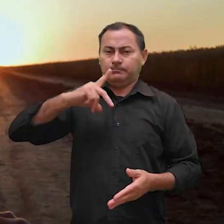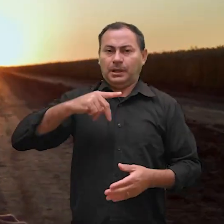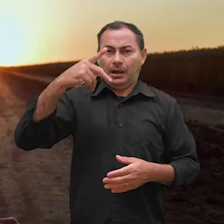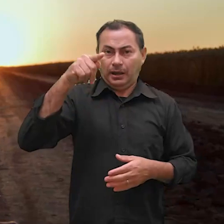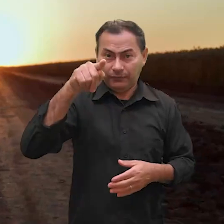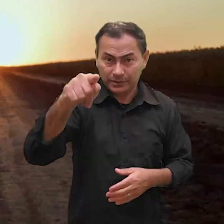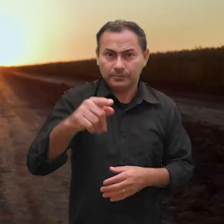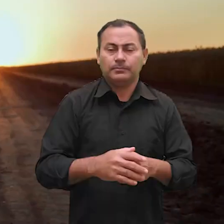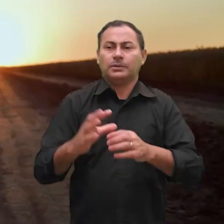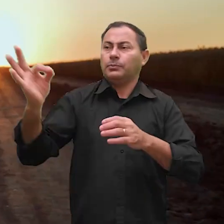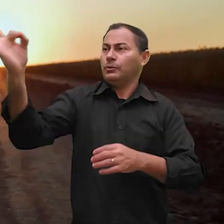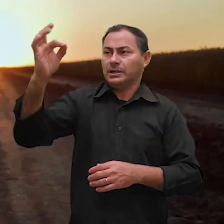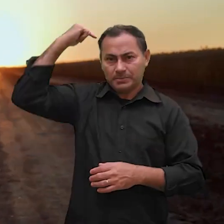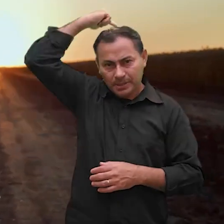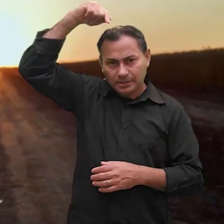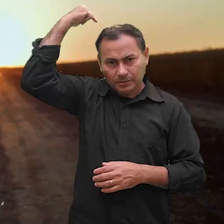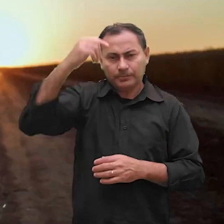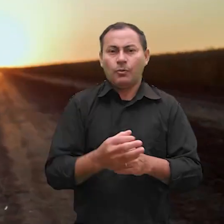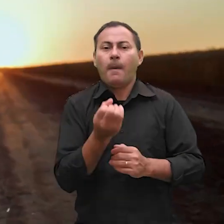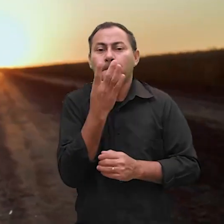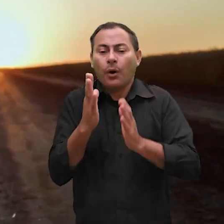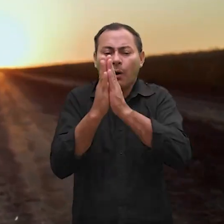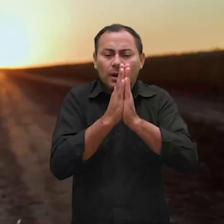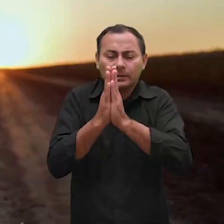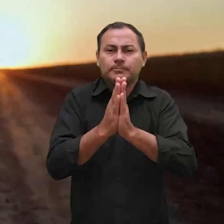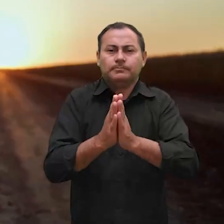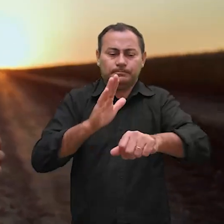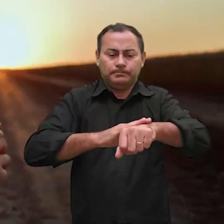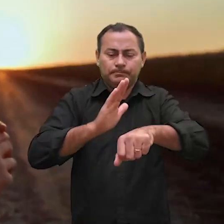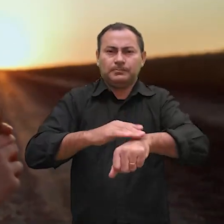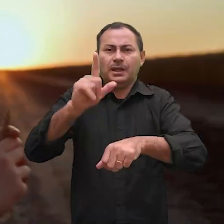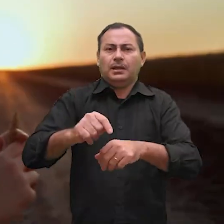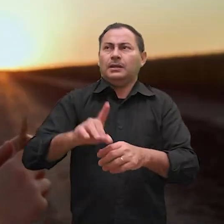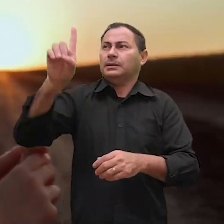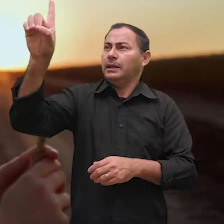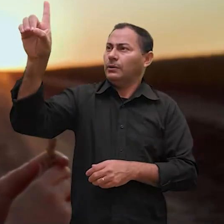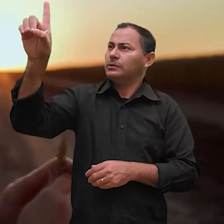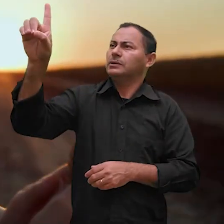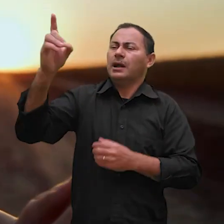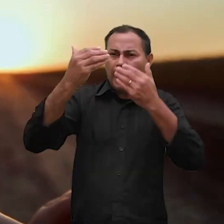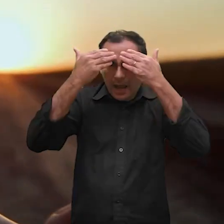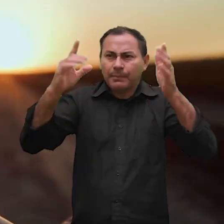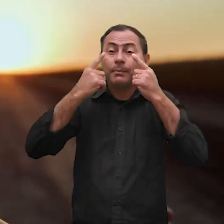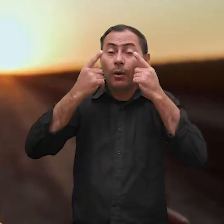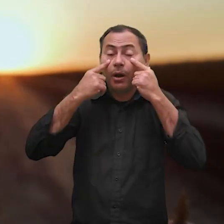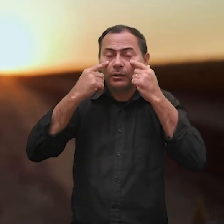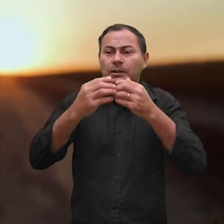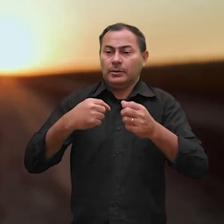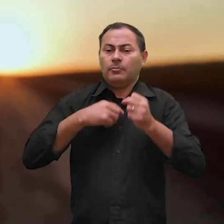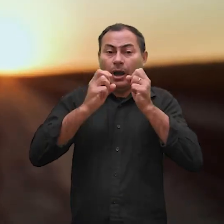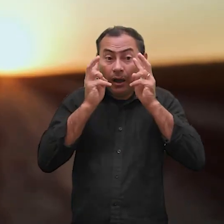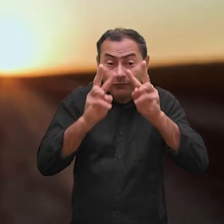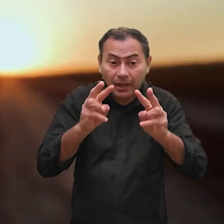pessoal a você, através do Espírito Santo. Uma boa oração para se fazer nesses momentos é, Deus, abra os meus